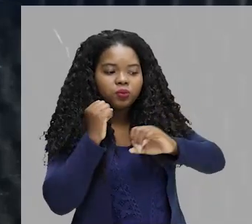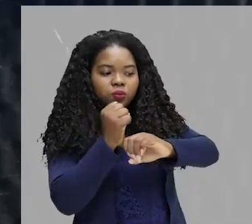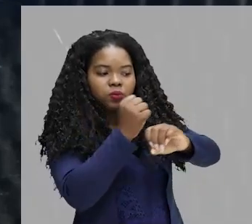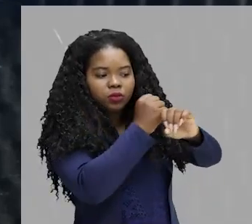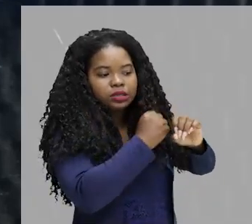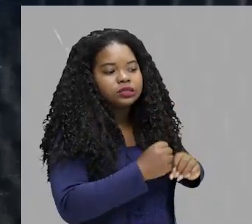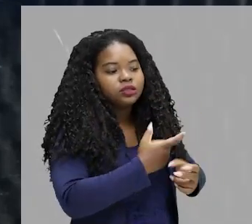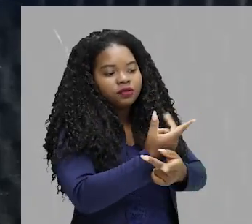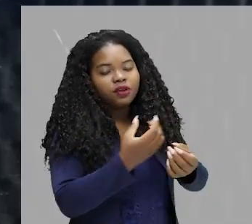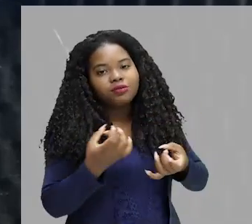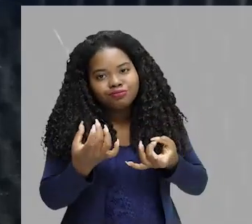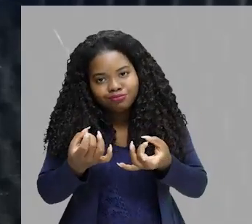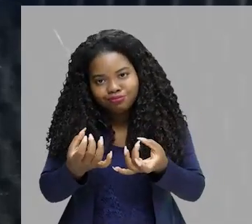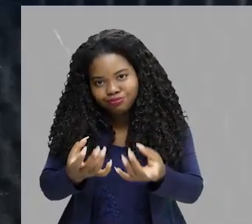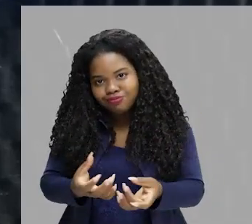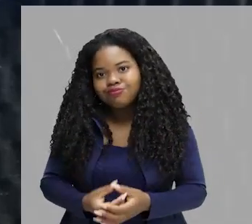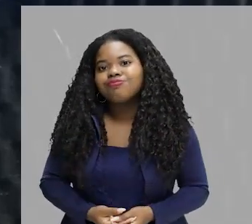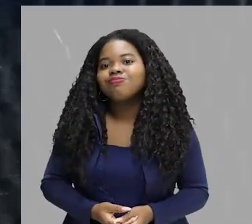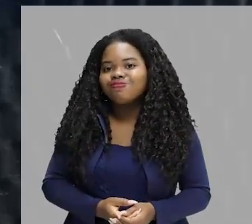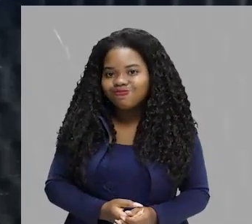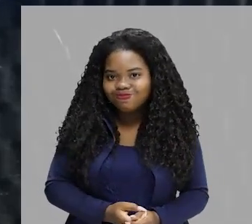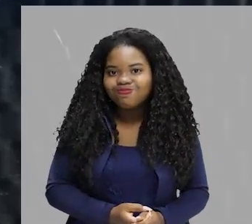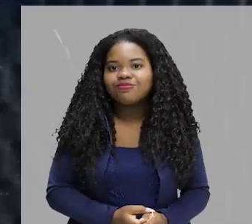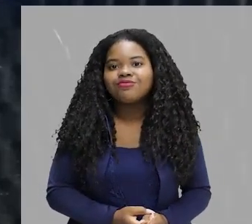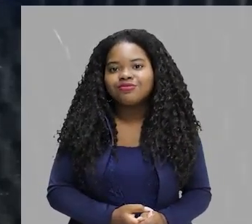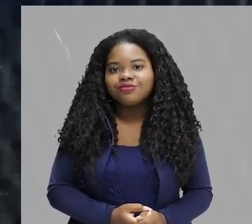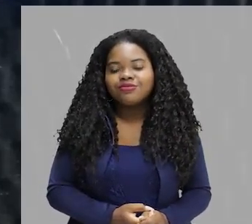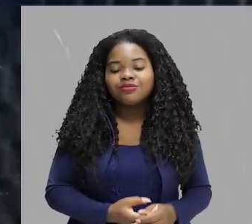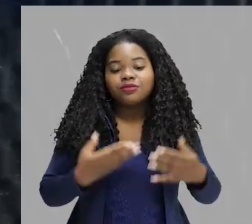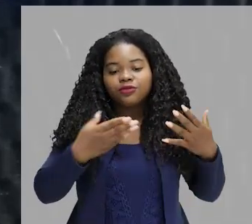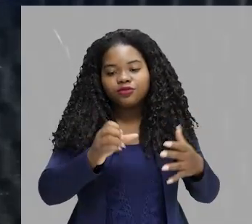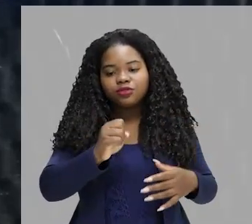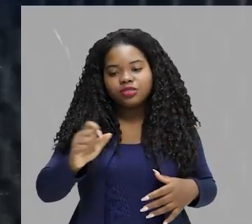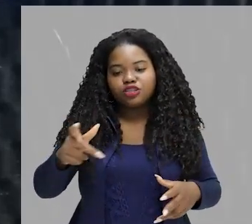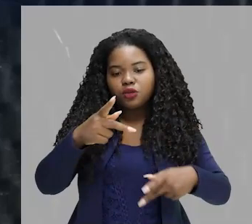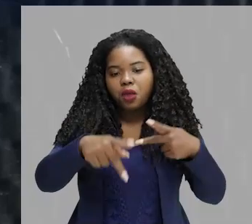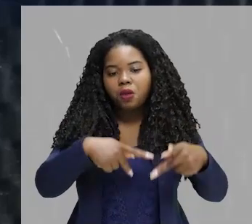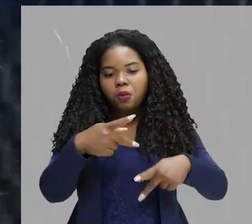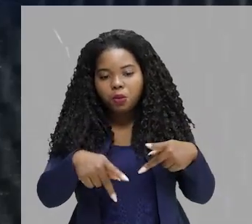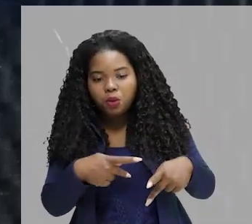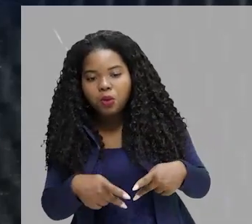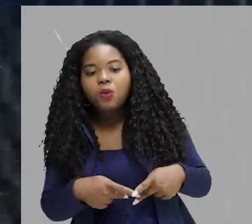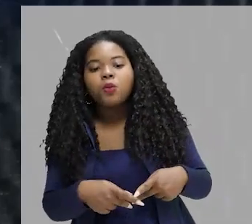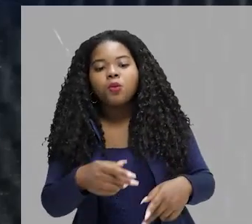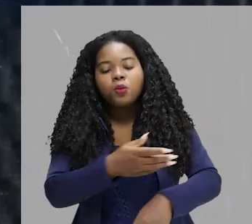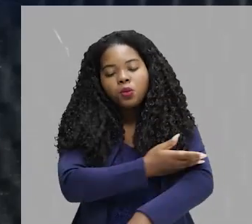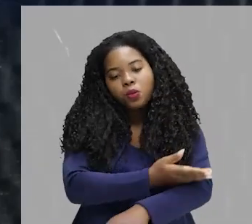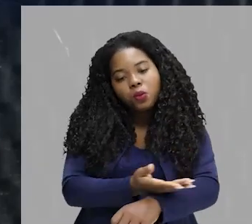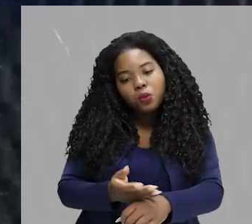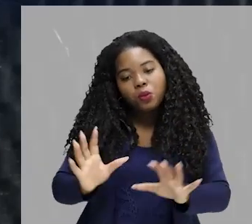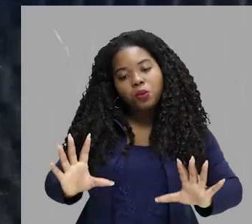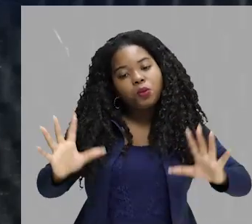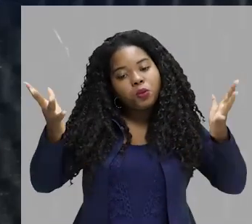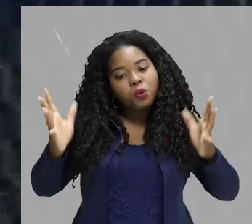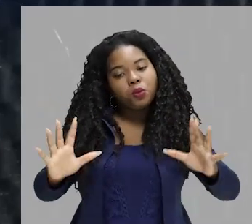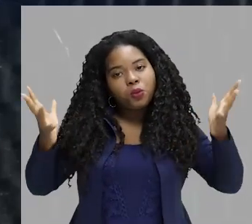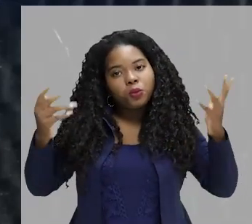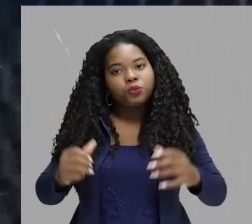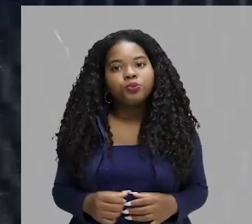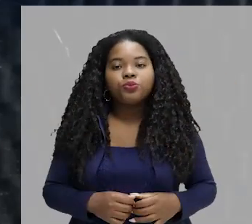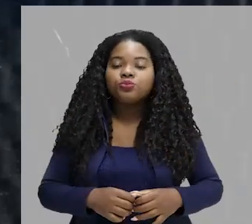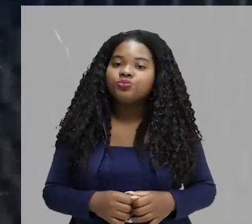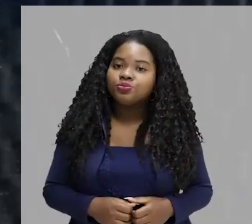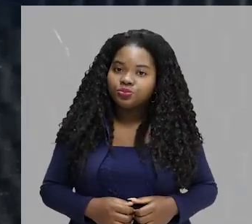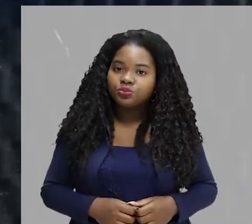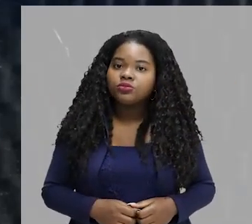né, pinturas que retratam a cidade de São Luís, o povo da cidade, os costumes, as festividades. Então isso é